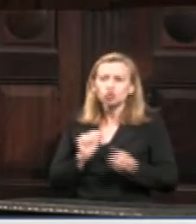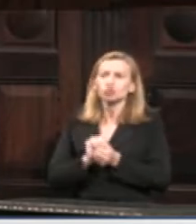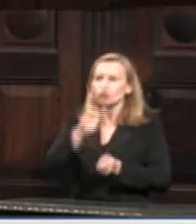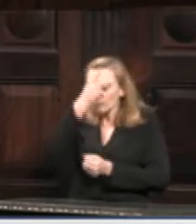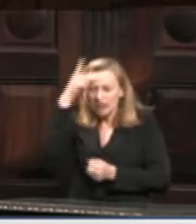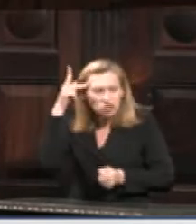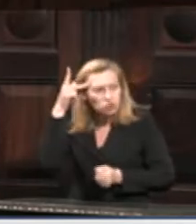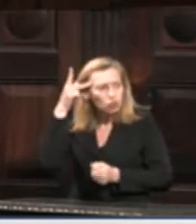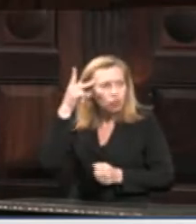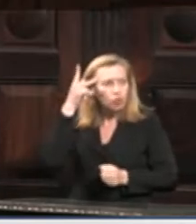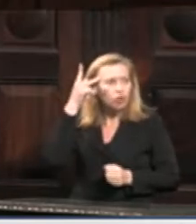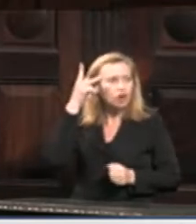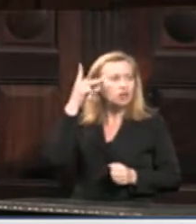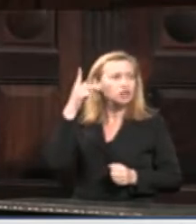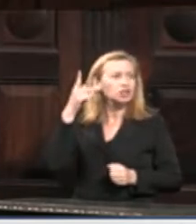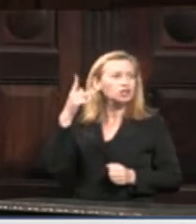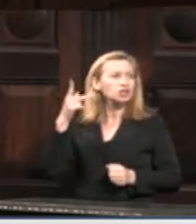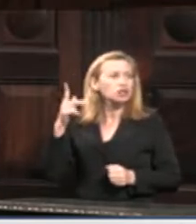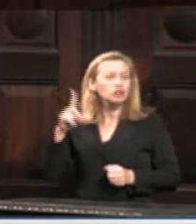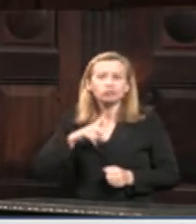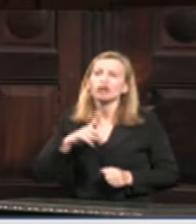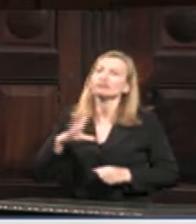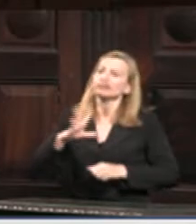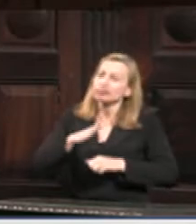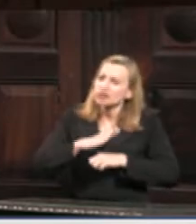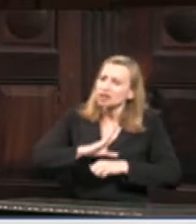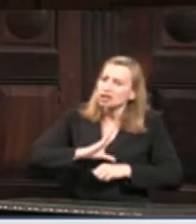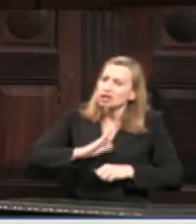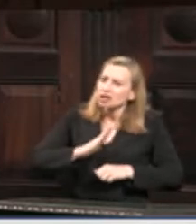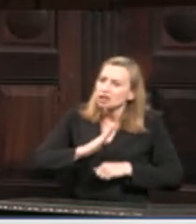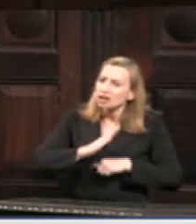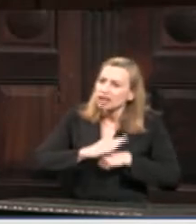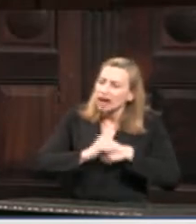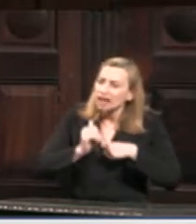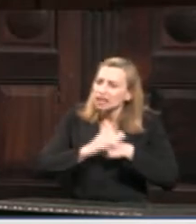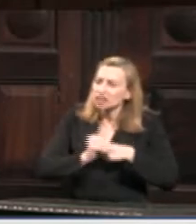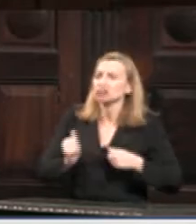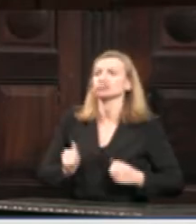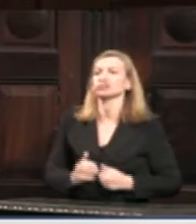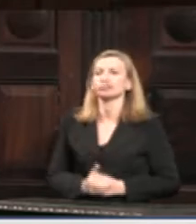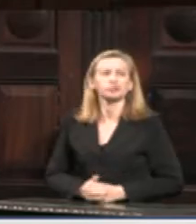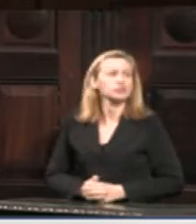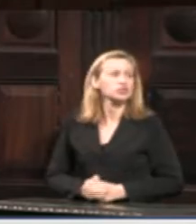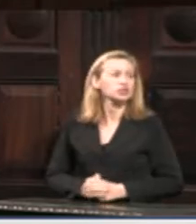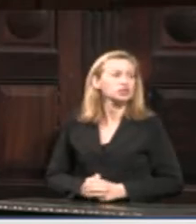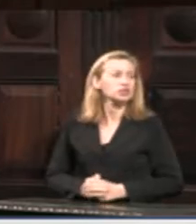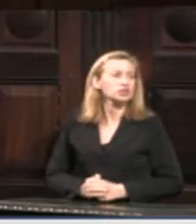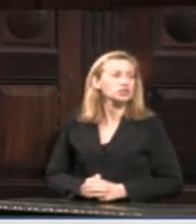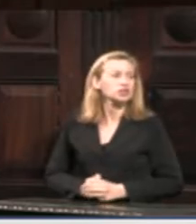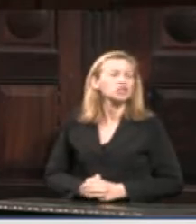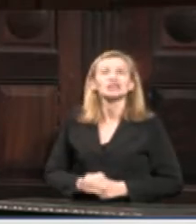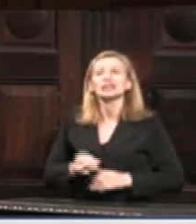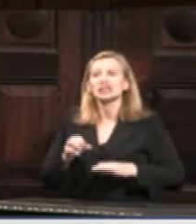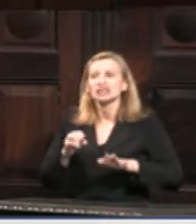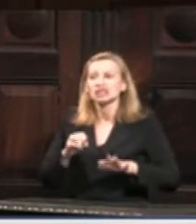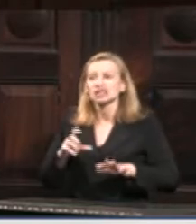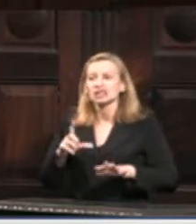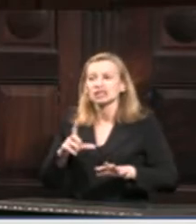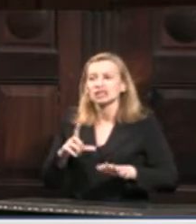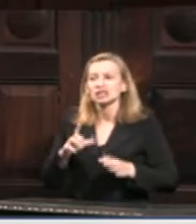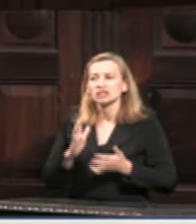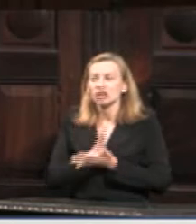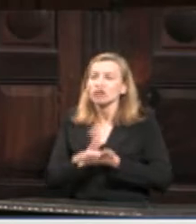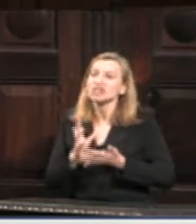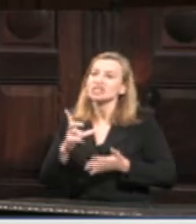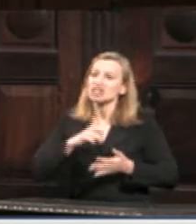Eu disputo com alguém que talvez, se eu tivesse que listar 5 deputados que eu tenho relação